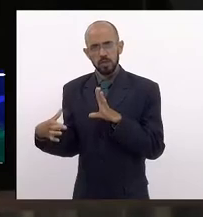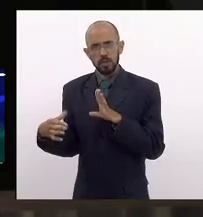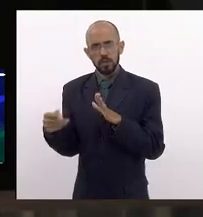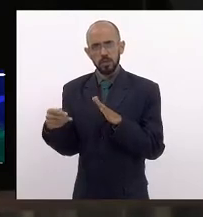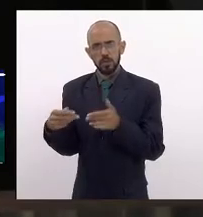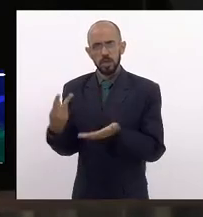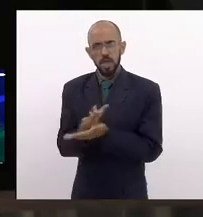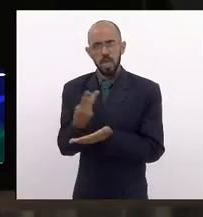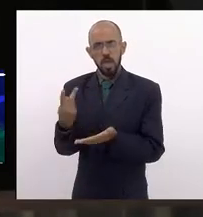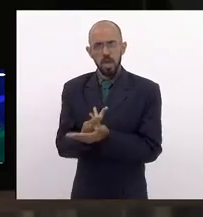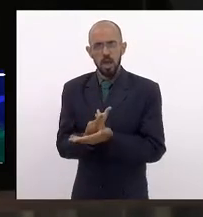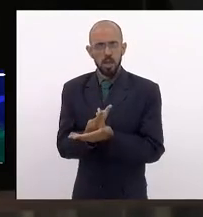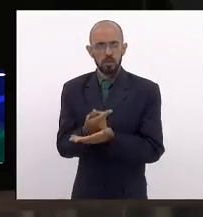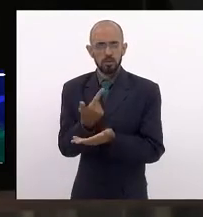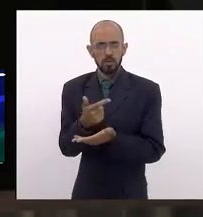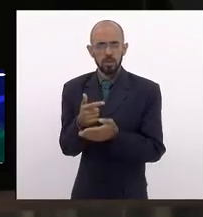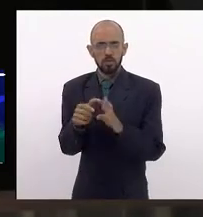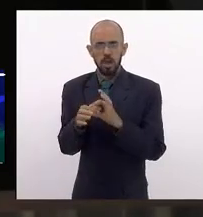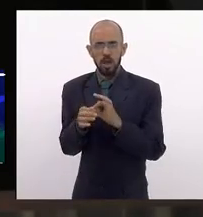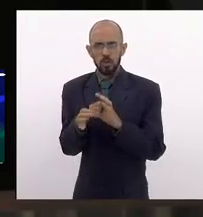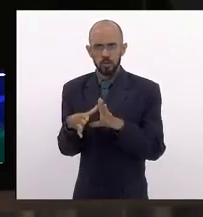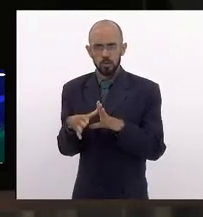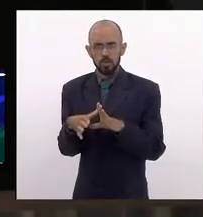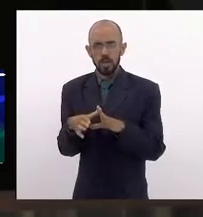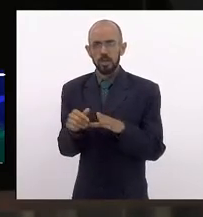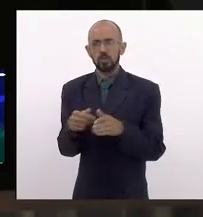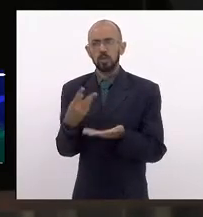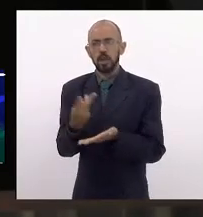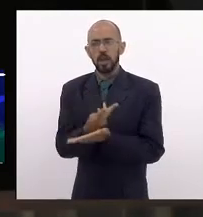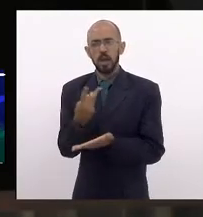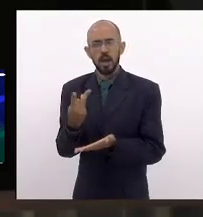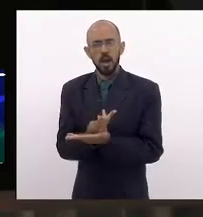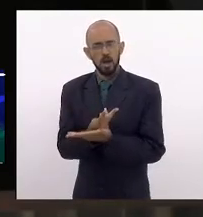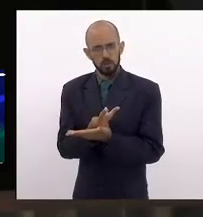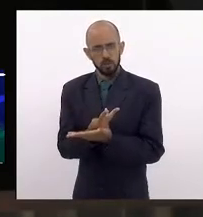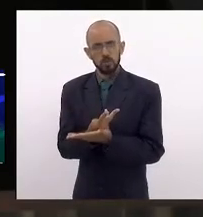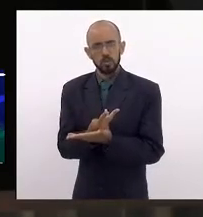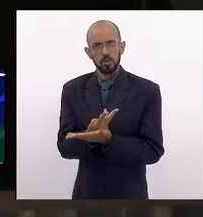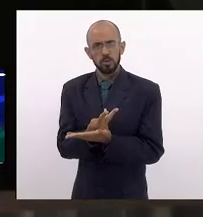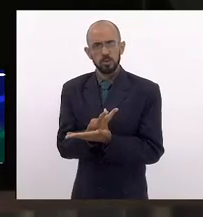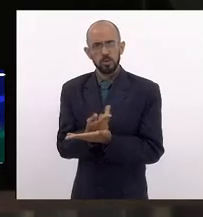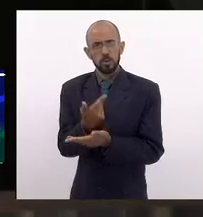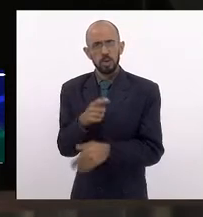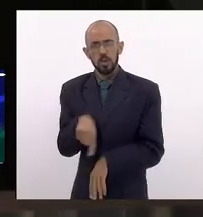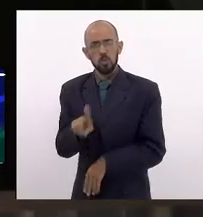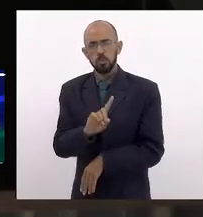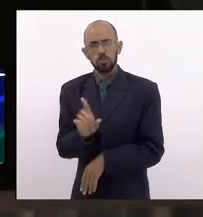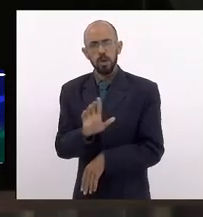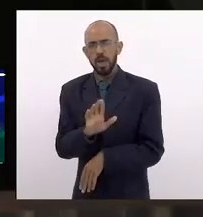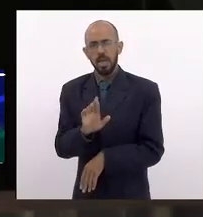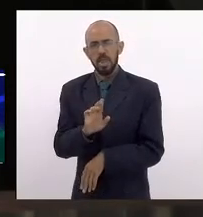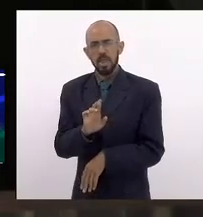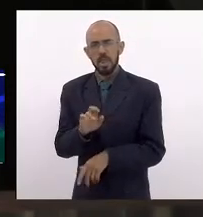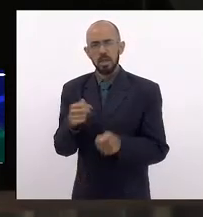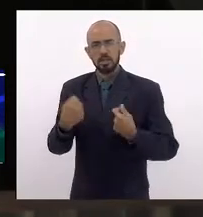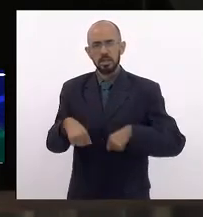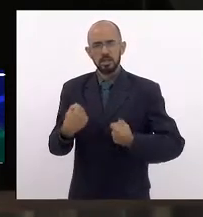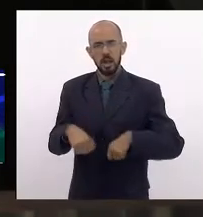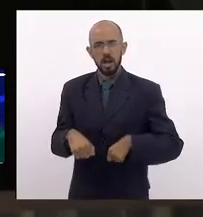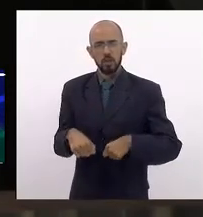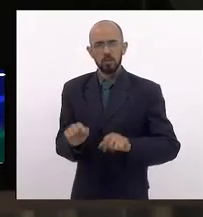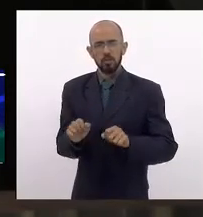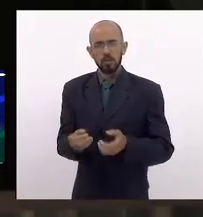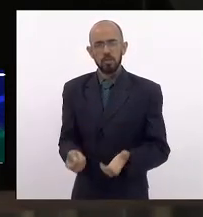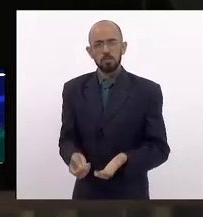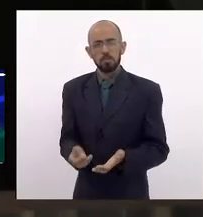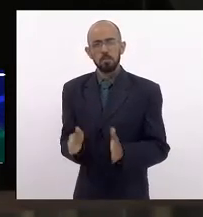indevida Não autorizada imprudente não necessária que foi promovida pelo poder